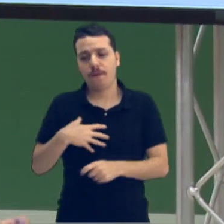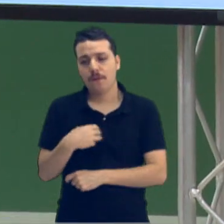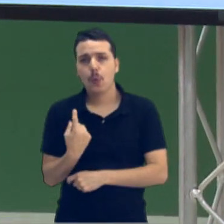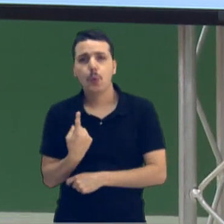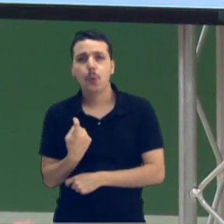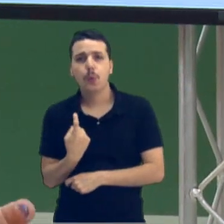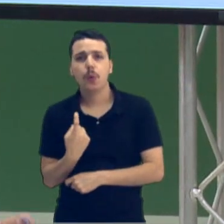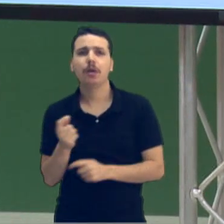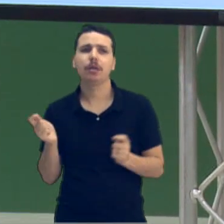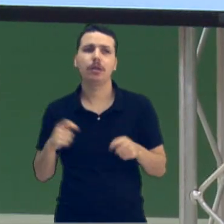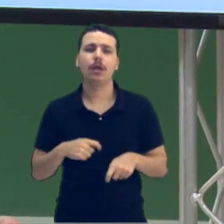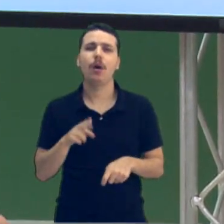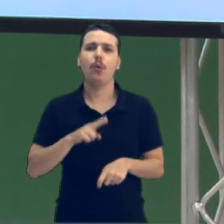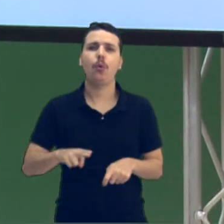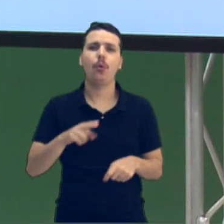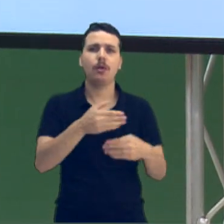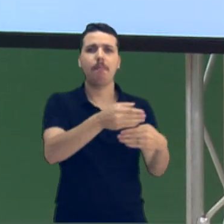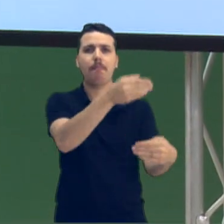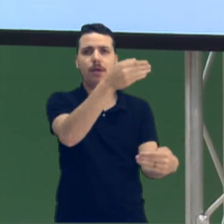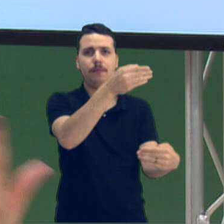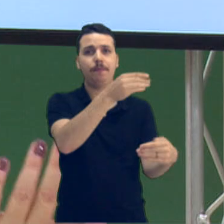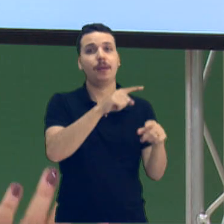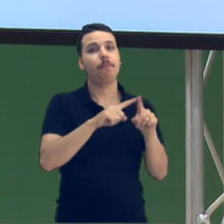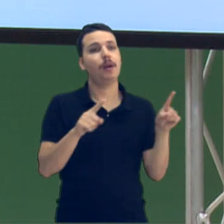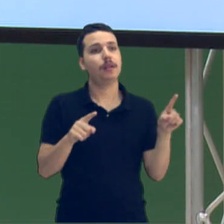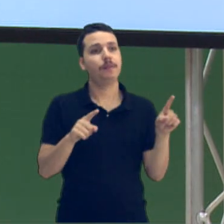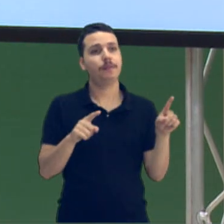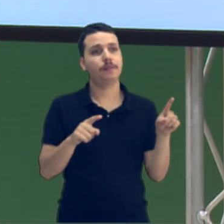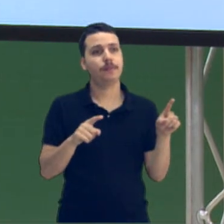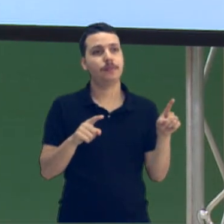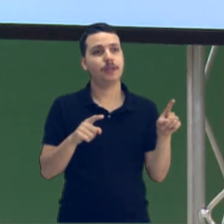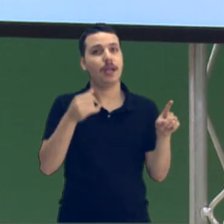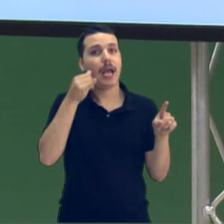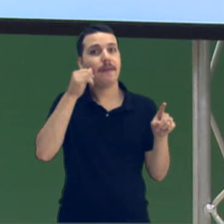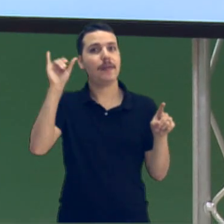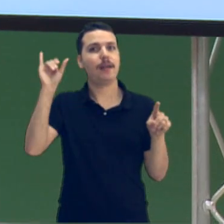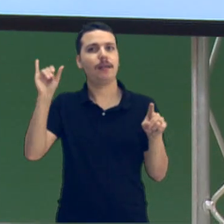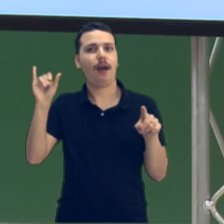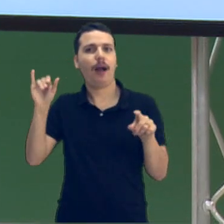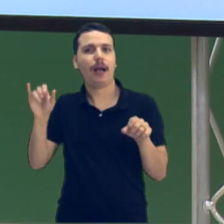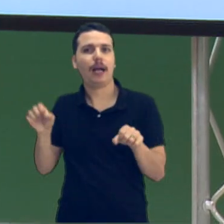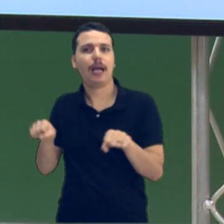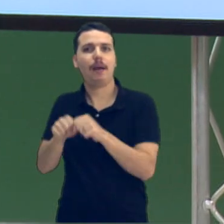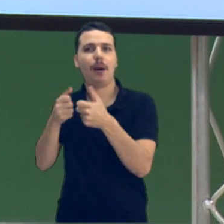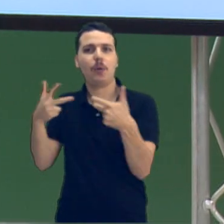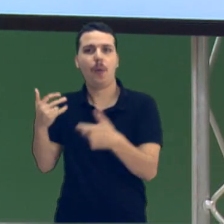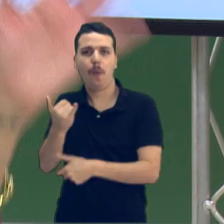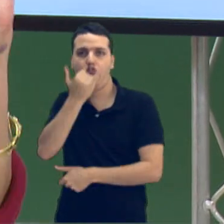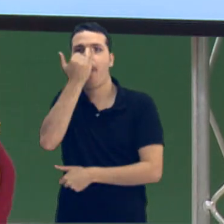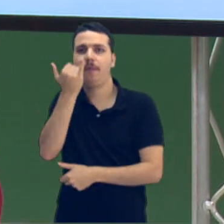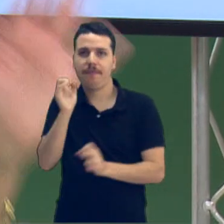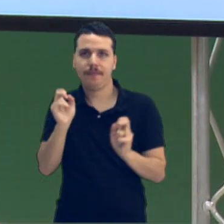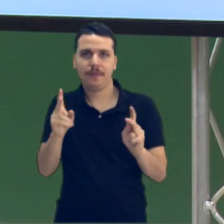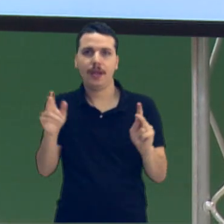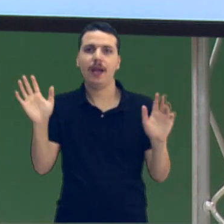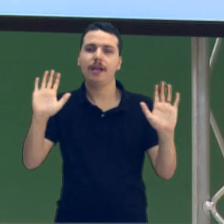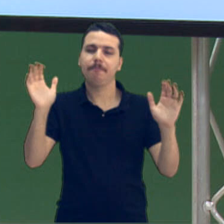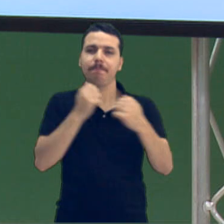único, é sozinho, né, então usa a parede, desde que não produza nenhum estrago, certo? Então, um